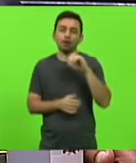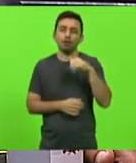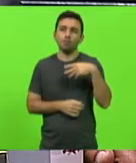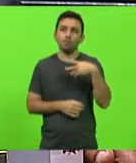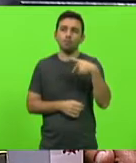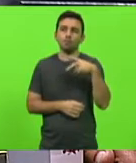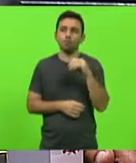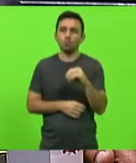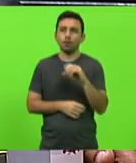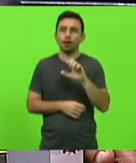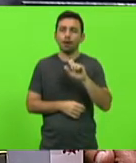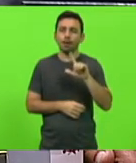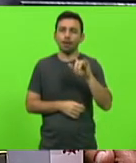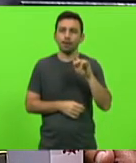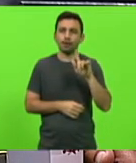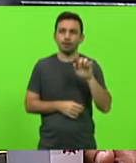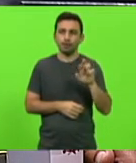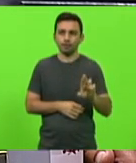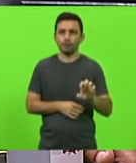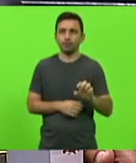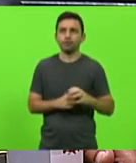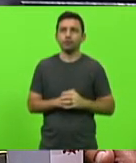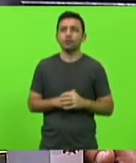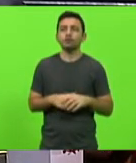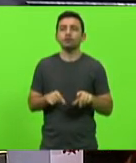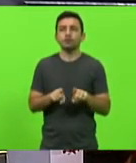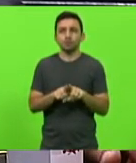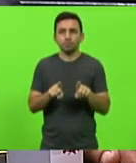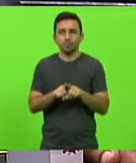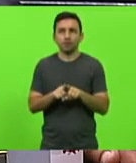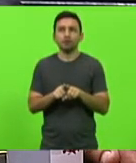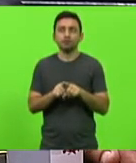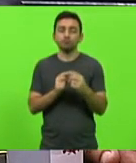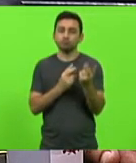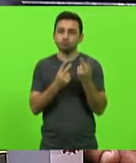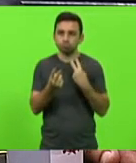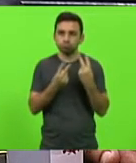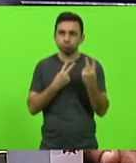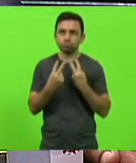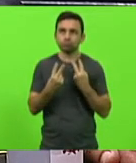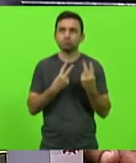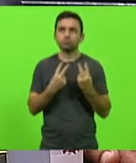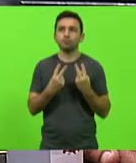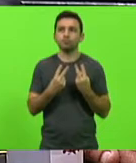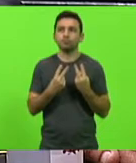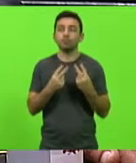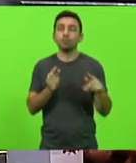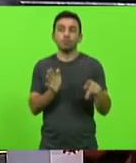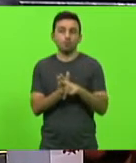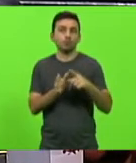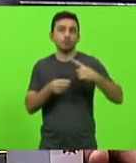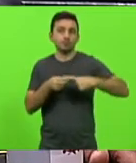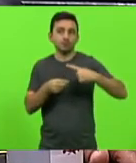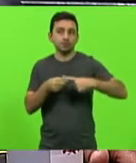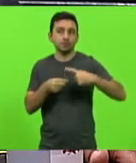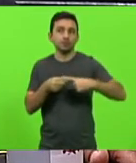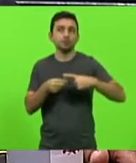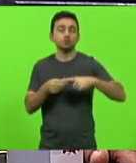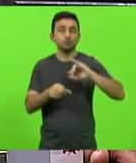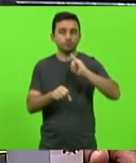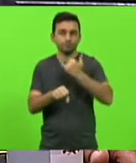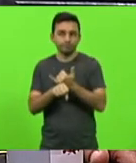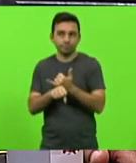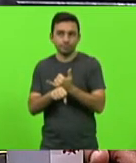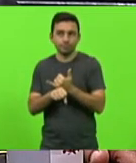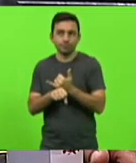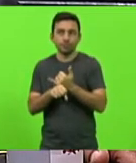Dona Francisca, e também com um trecho de duplicação no município de Joinville, mais precisamente